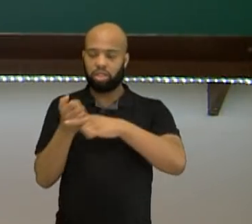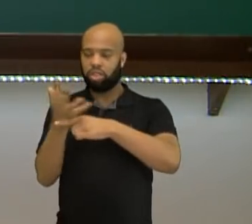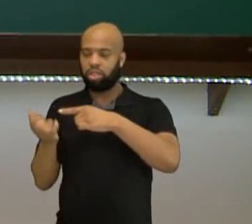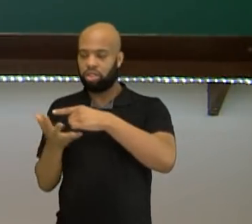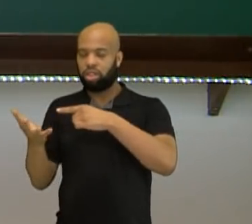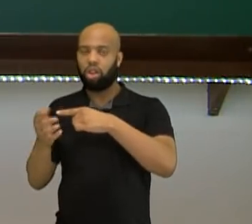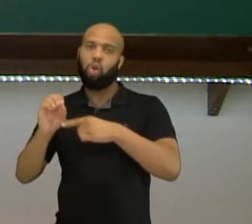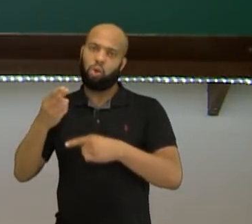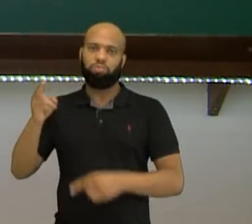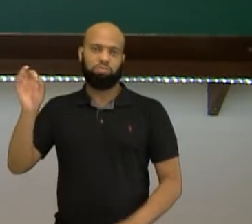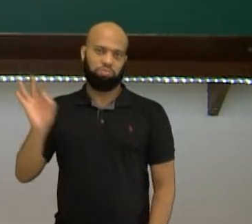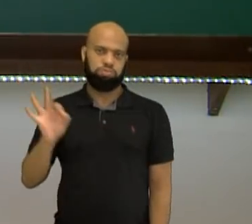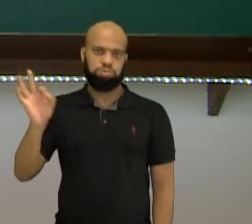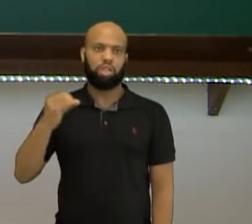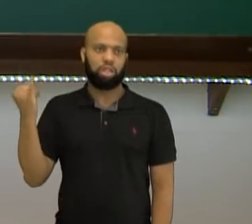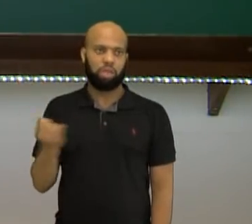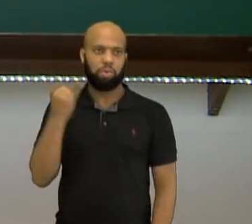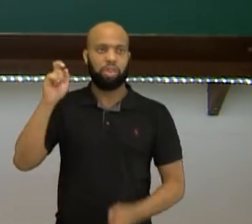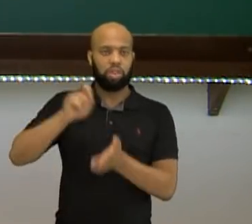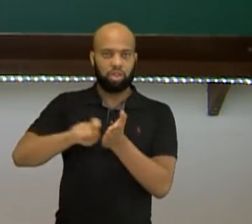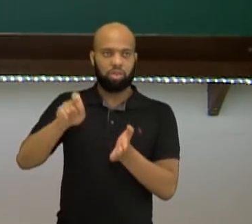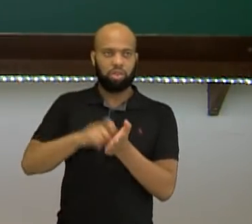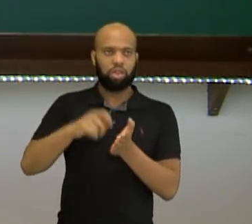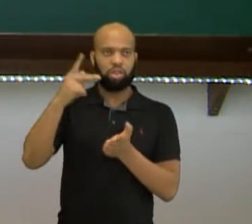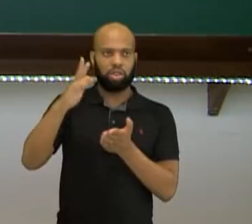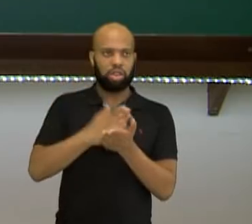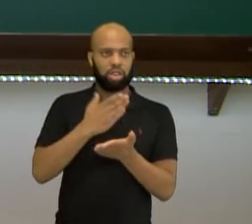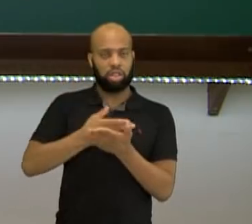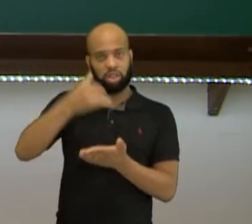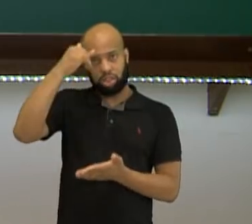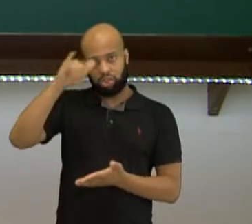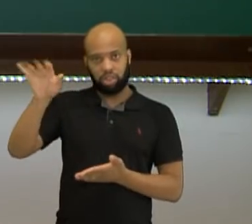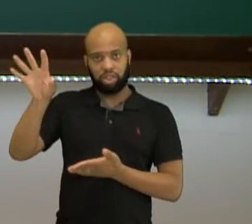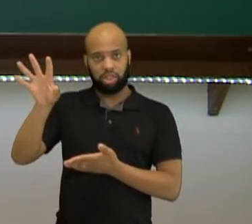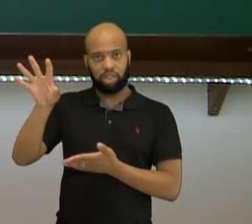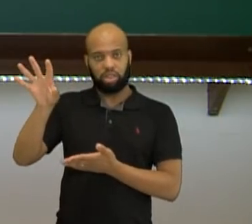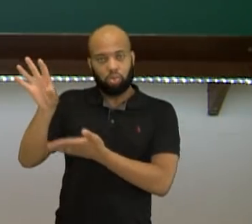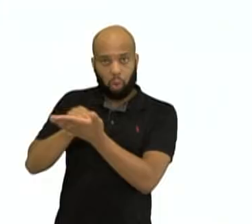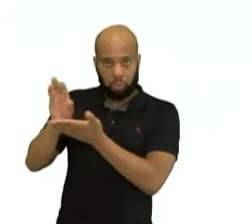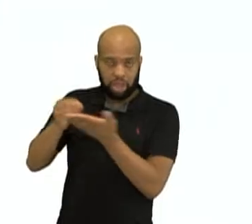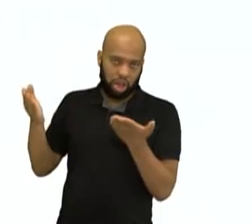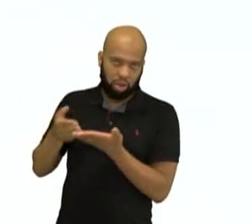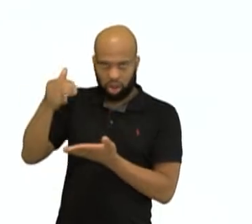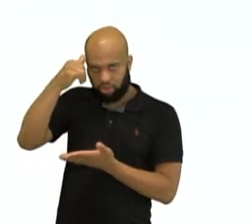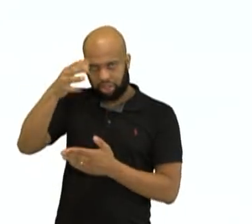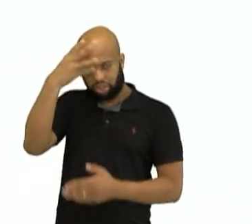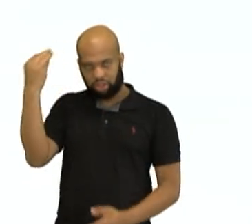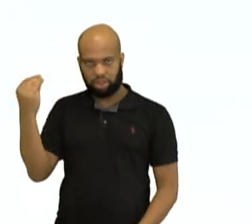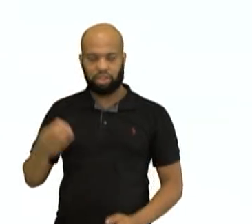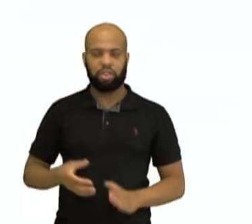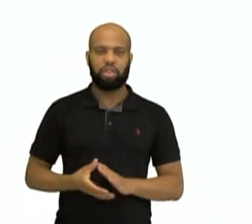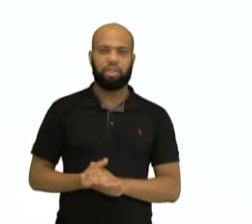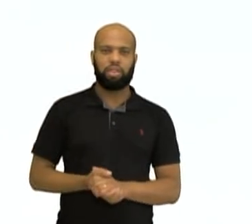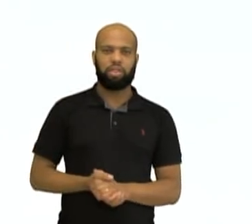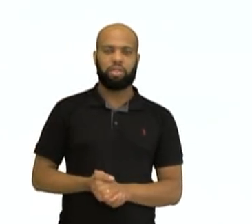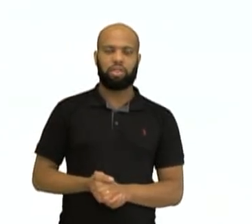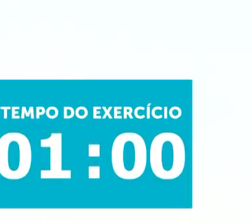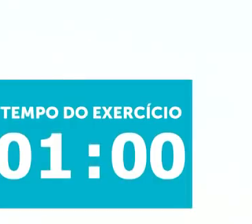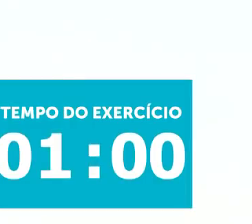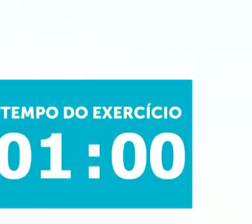bom? Então, é bom que você anote no seu caderno para você não esquecer. Então, a gente para agora, você copia e a gente continua.